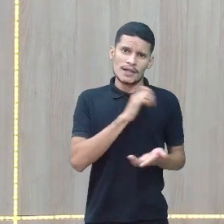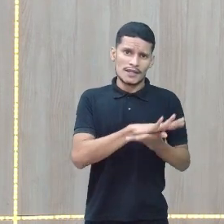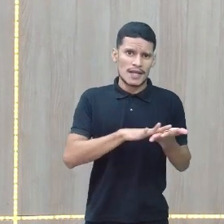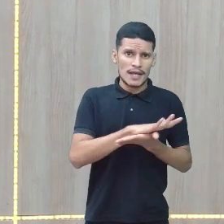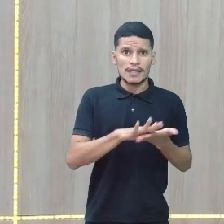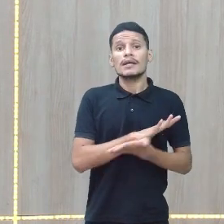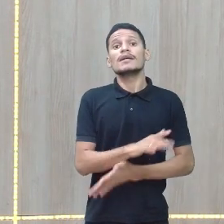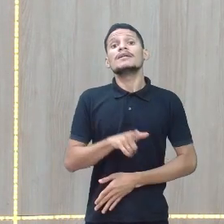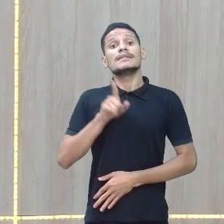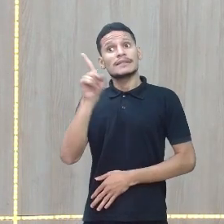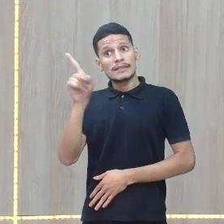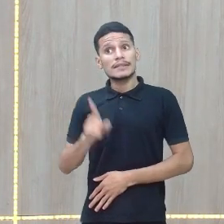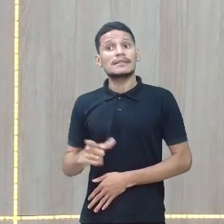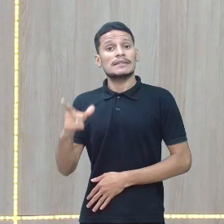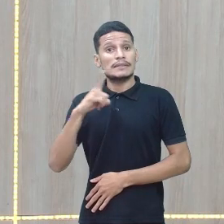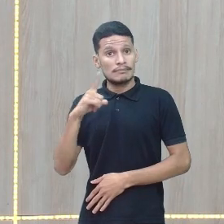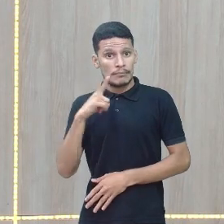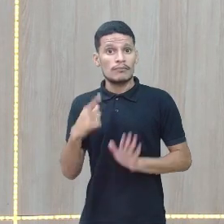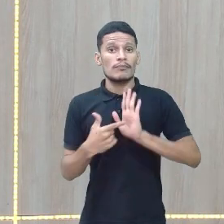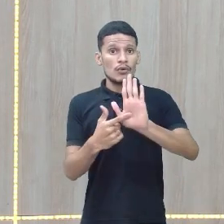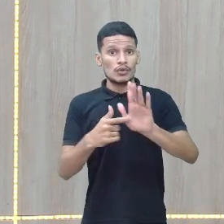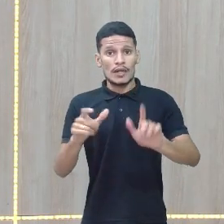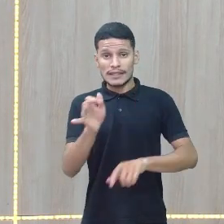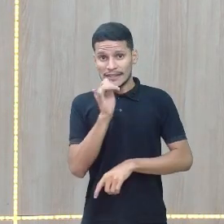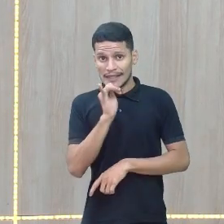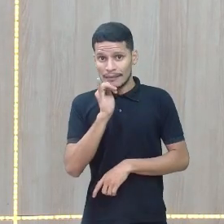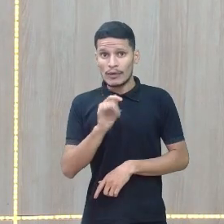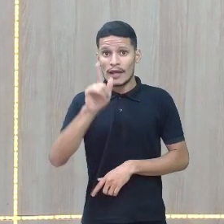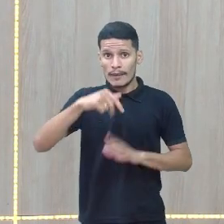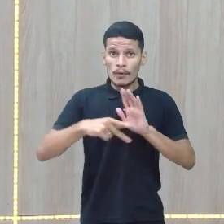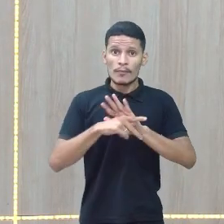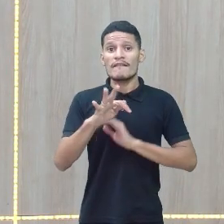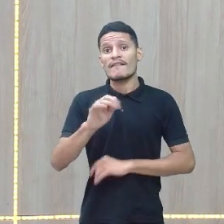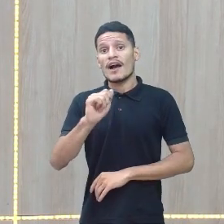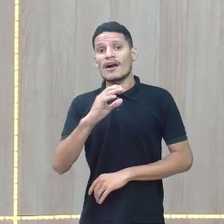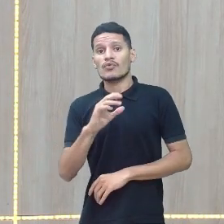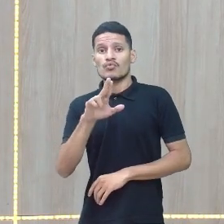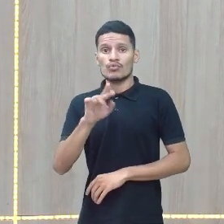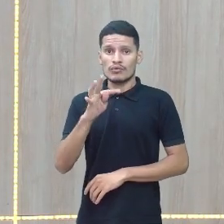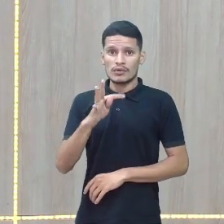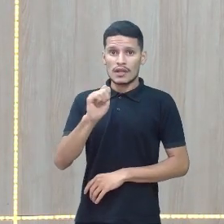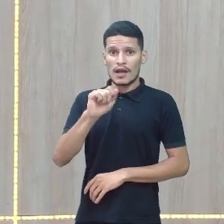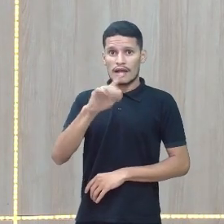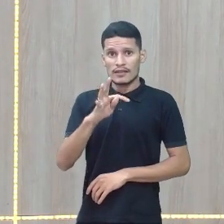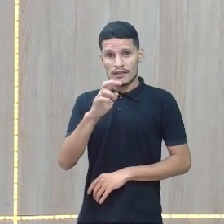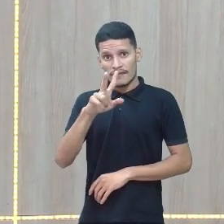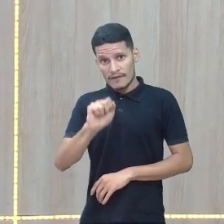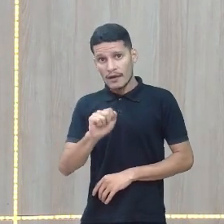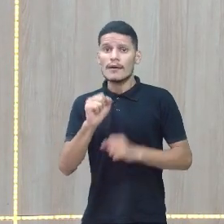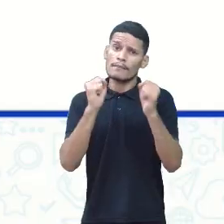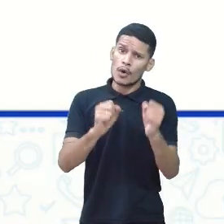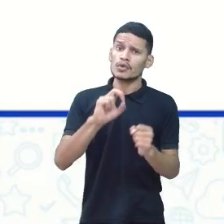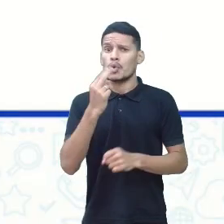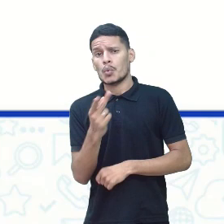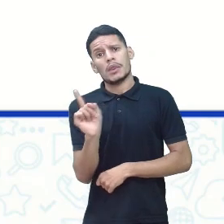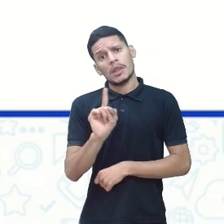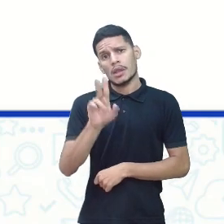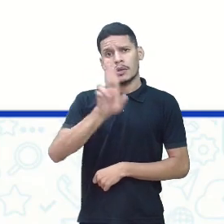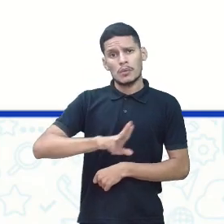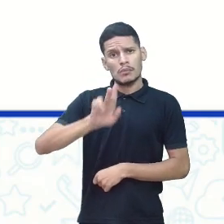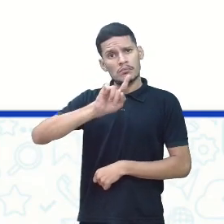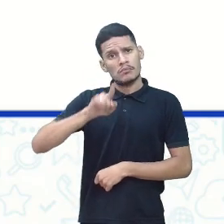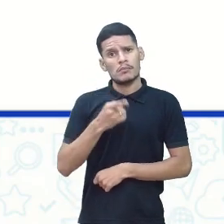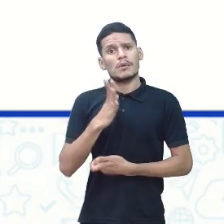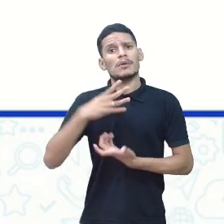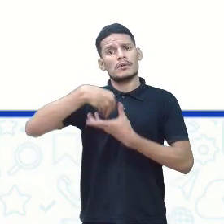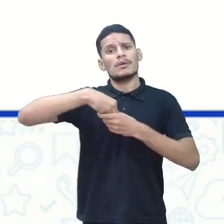você aqui neste exemplo aqui, não é? A vírgula ela é facultativa. Você pode usar a vírgula ou não usar a vírgula.